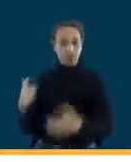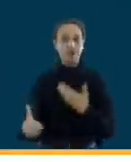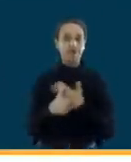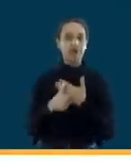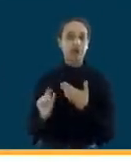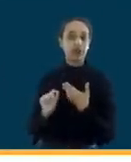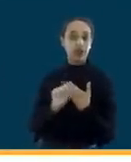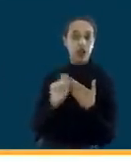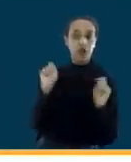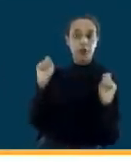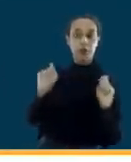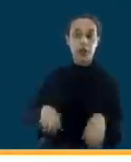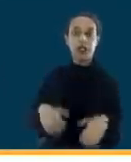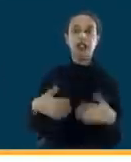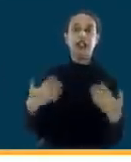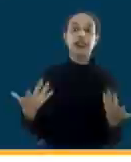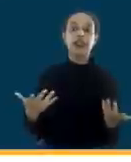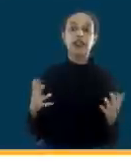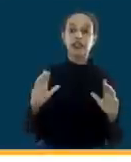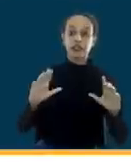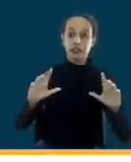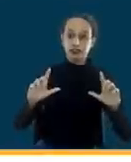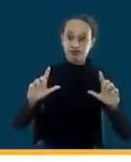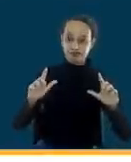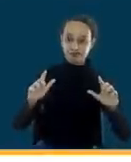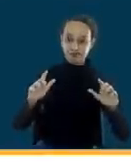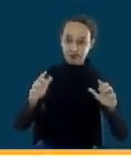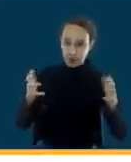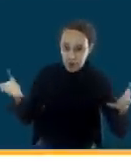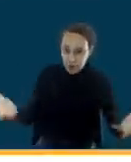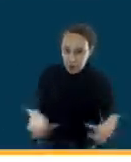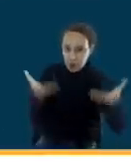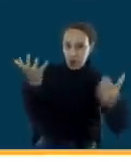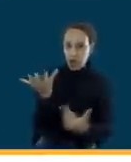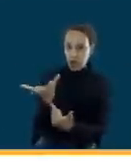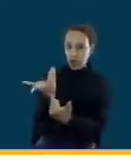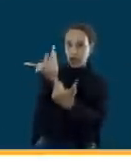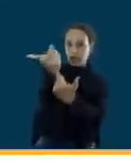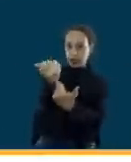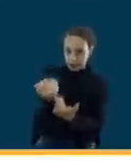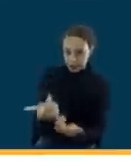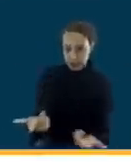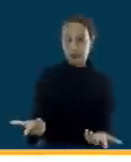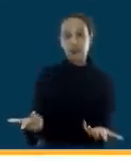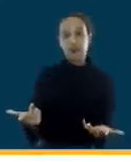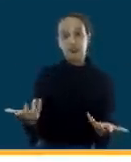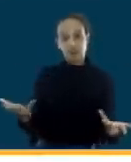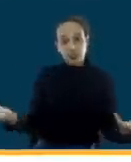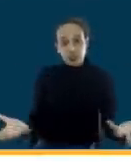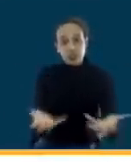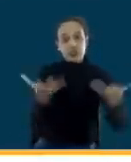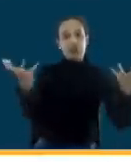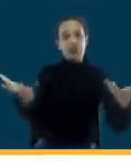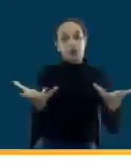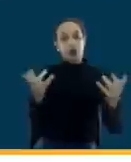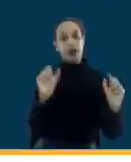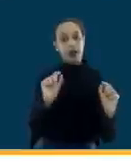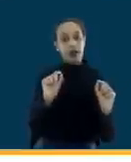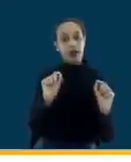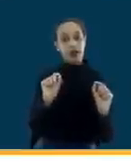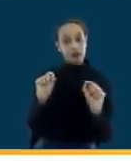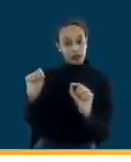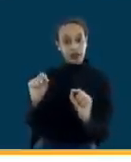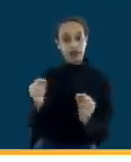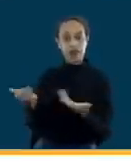poder ressaltar, as artes em particular, ressaltarem essa nossa convivência,